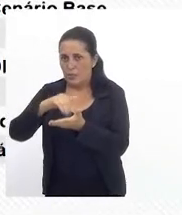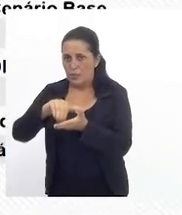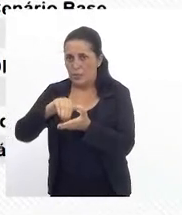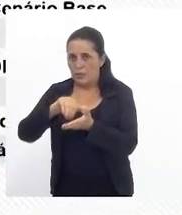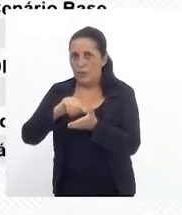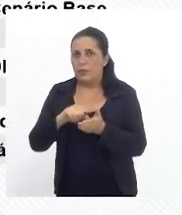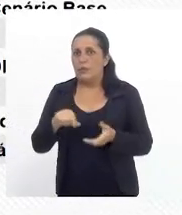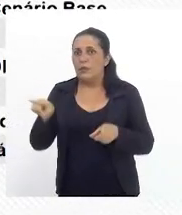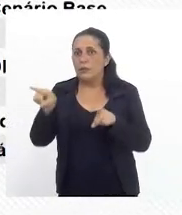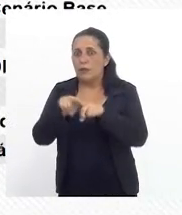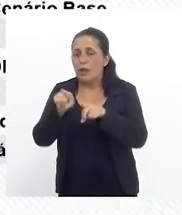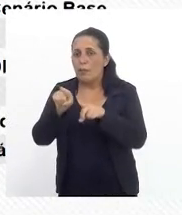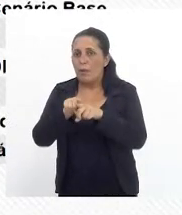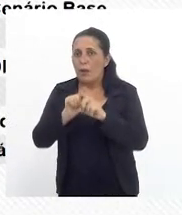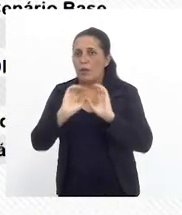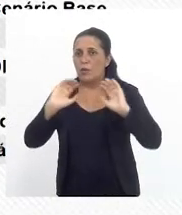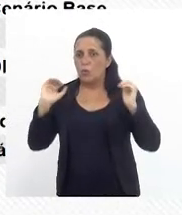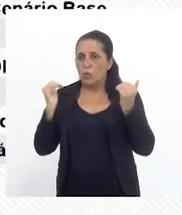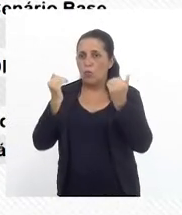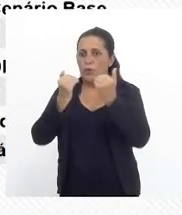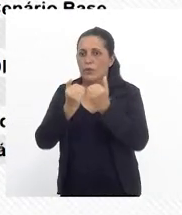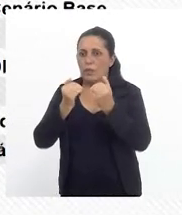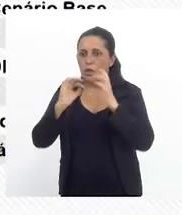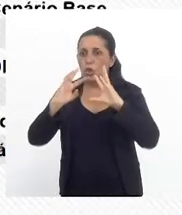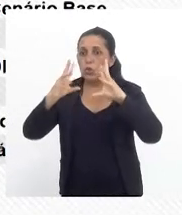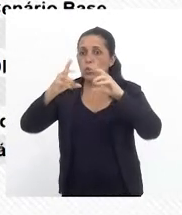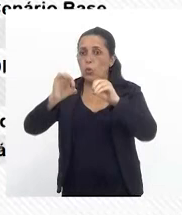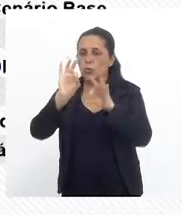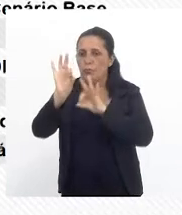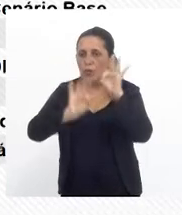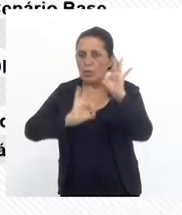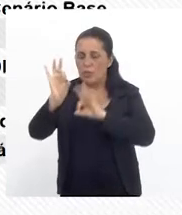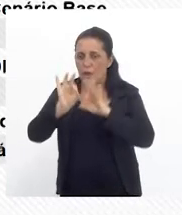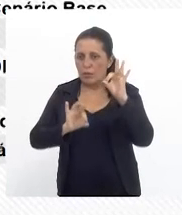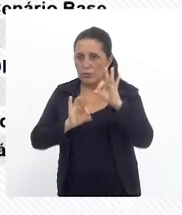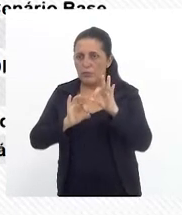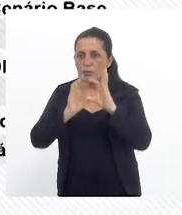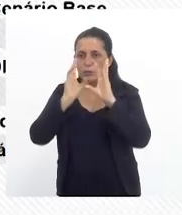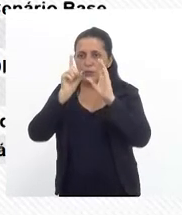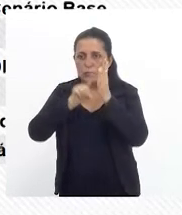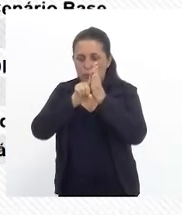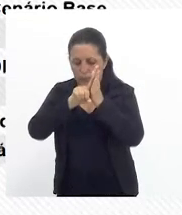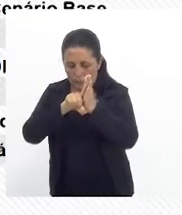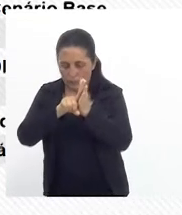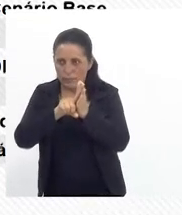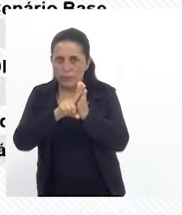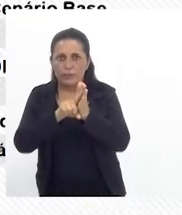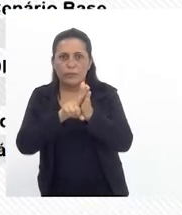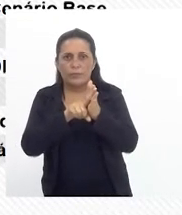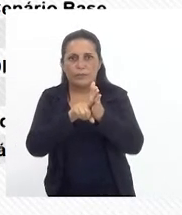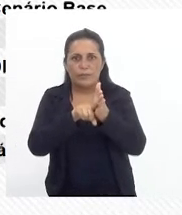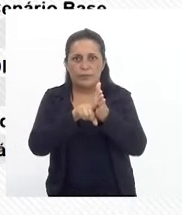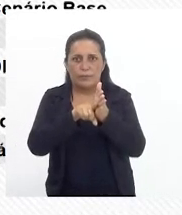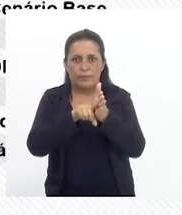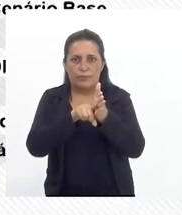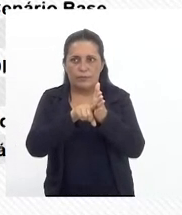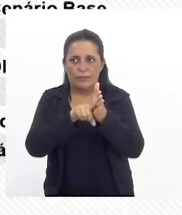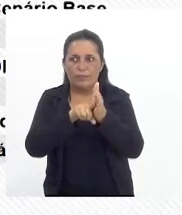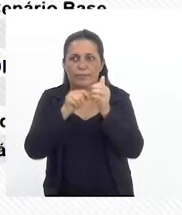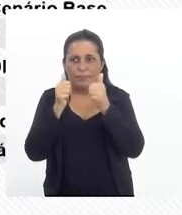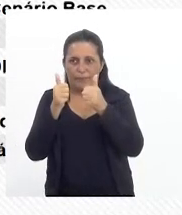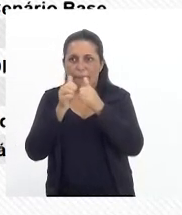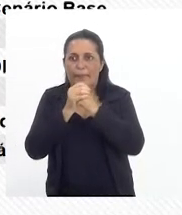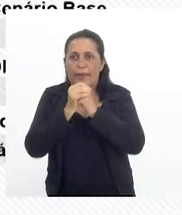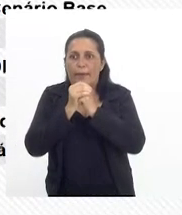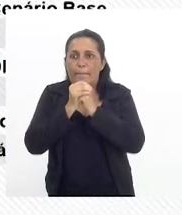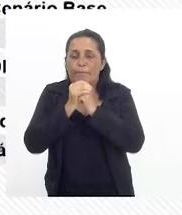subsecretário e que coordena todo o processo do regime de recuperação fiscal o fruto da dívida pública né